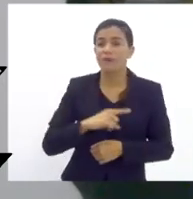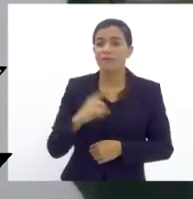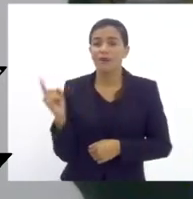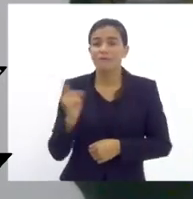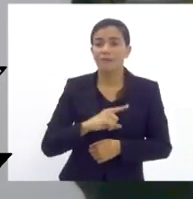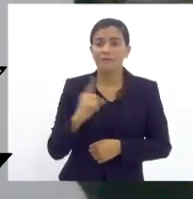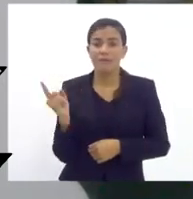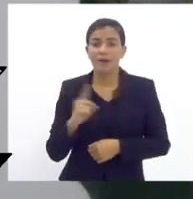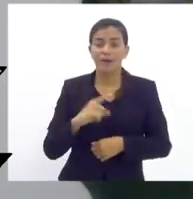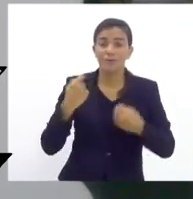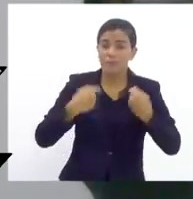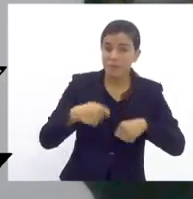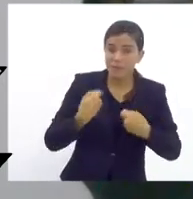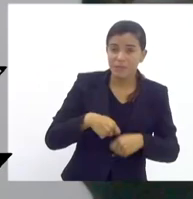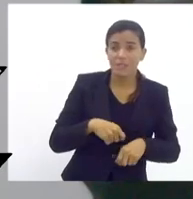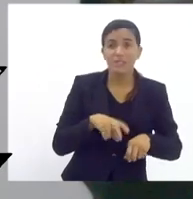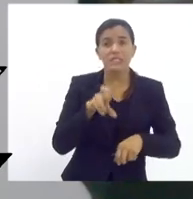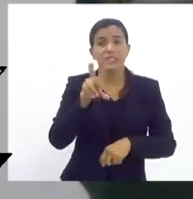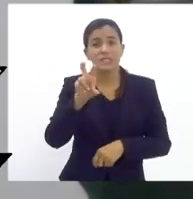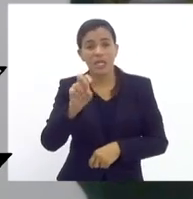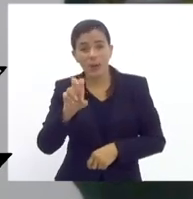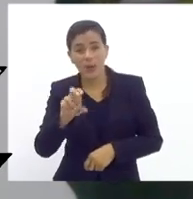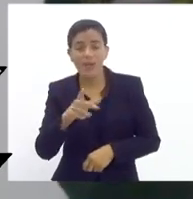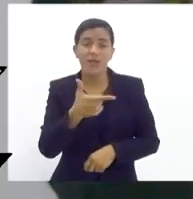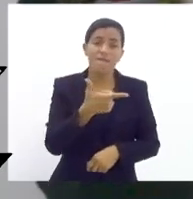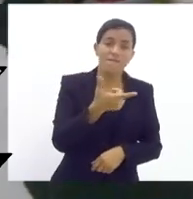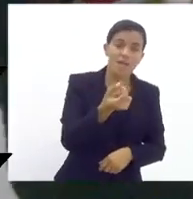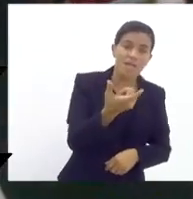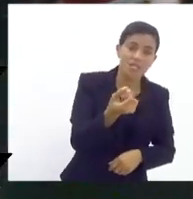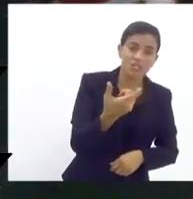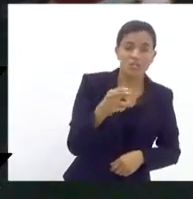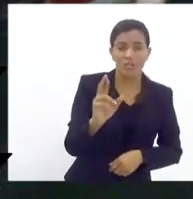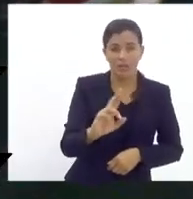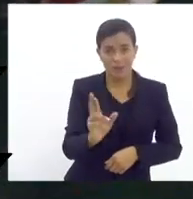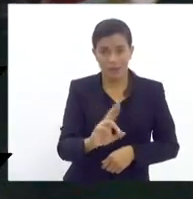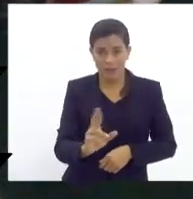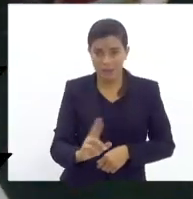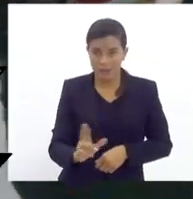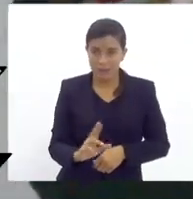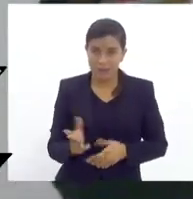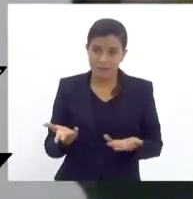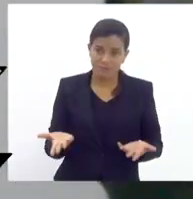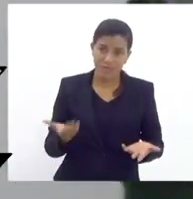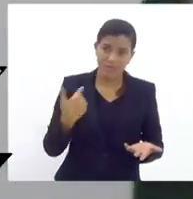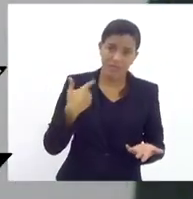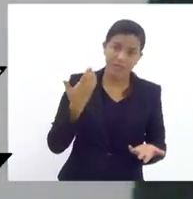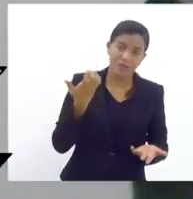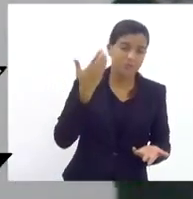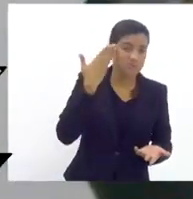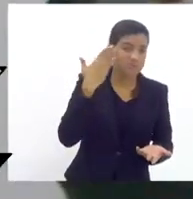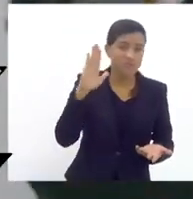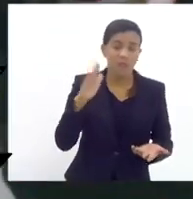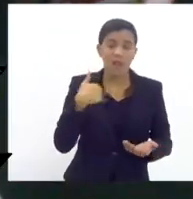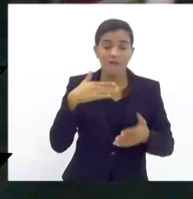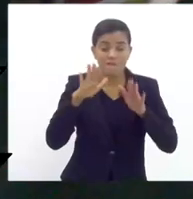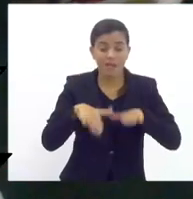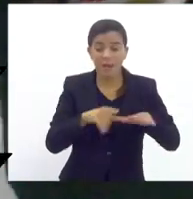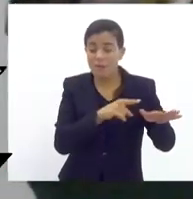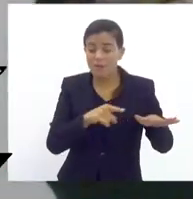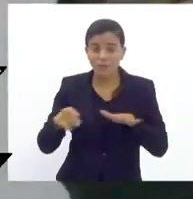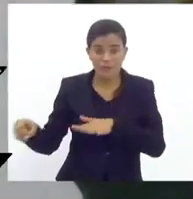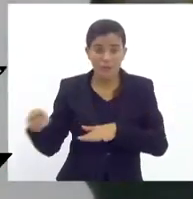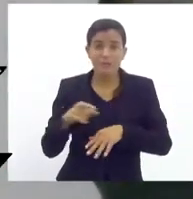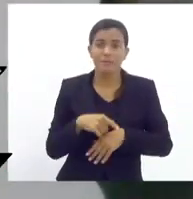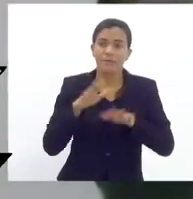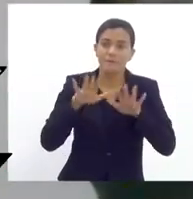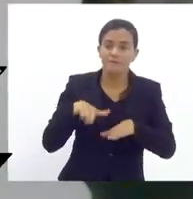precisando essa 50 essa 20 mas já vejo ele fala mas não queria mais mas se ele fica uma semana ele chama